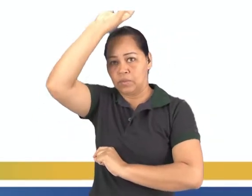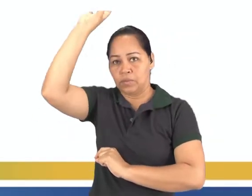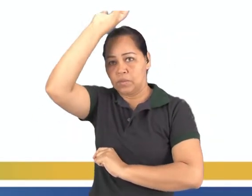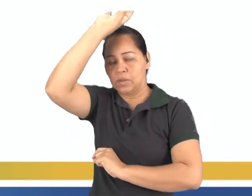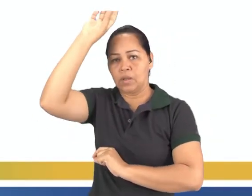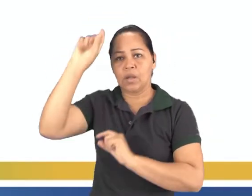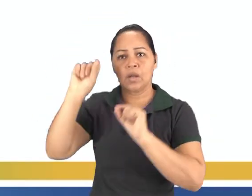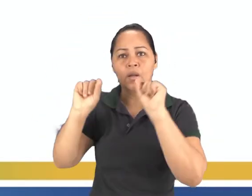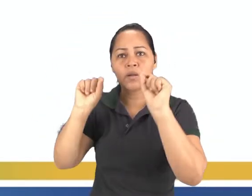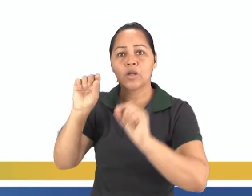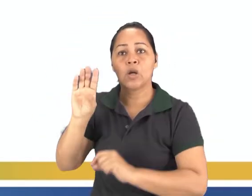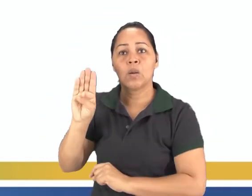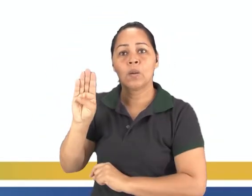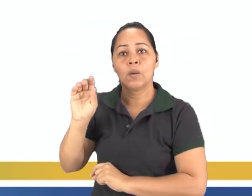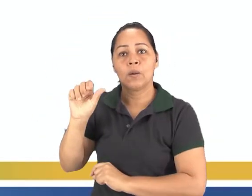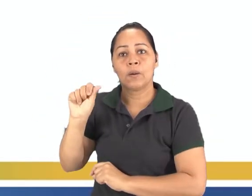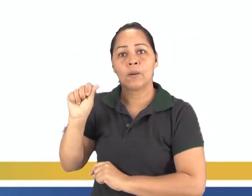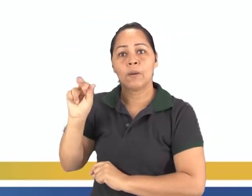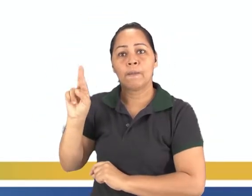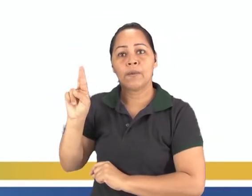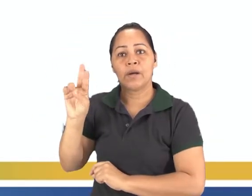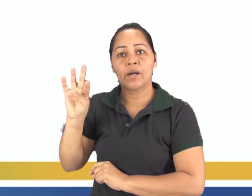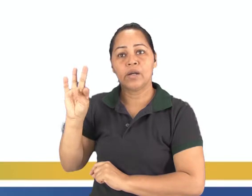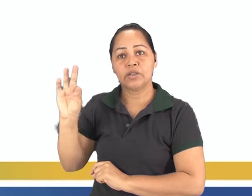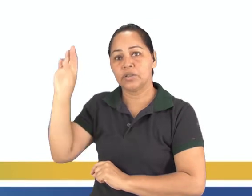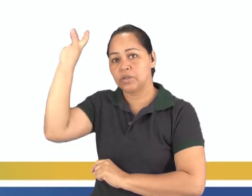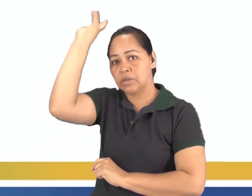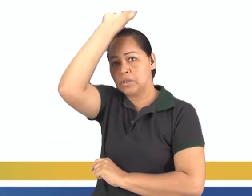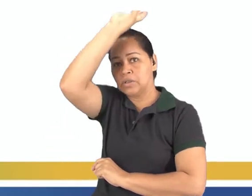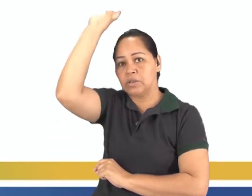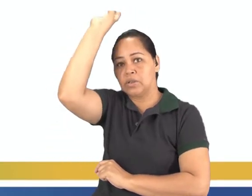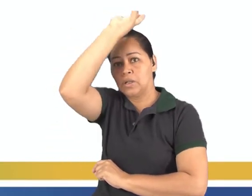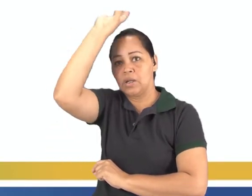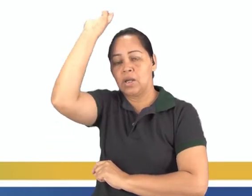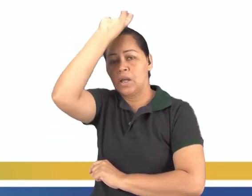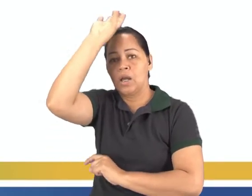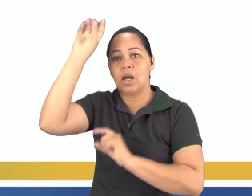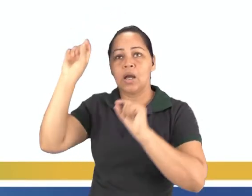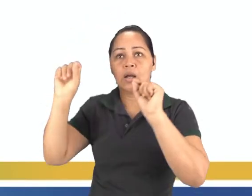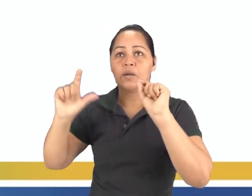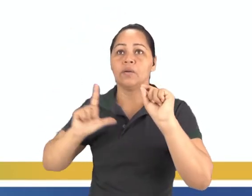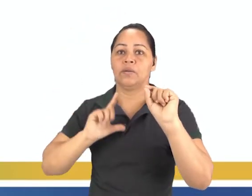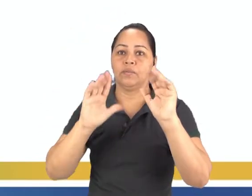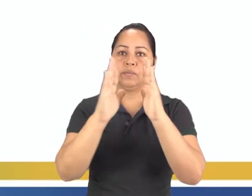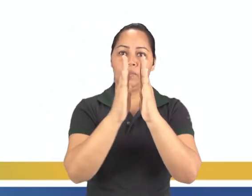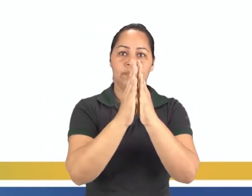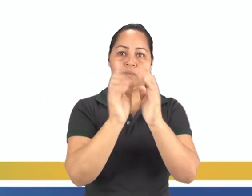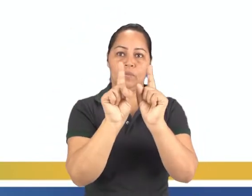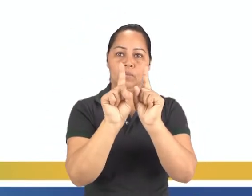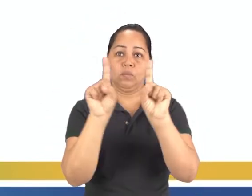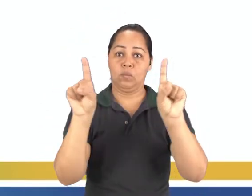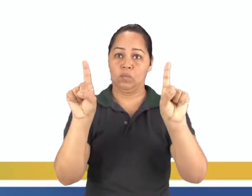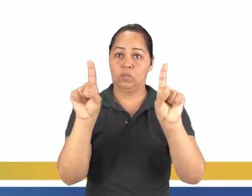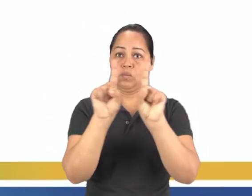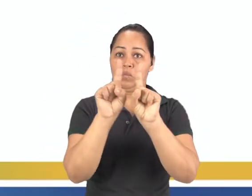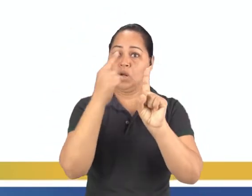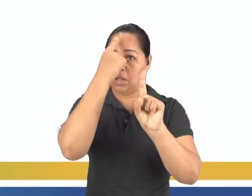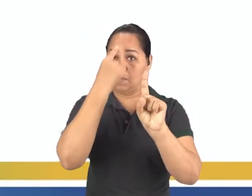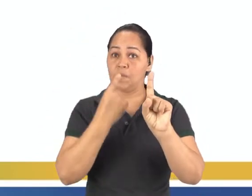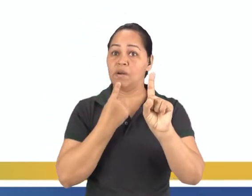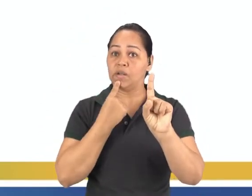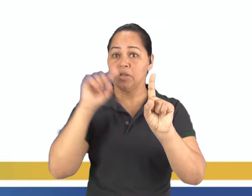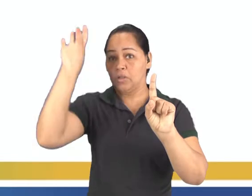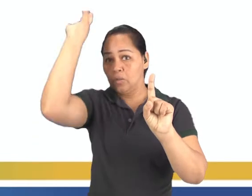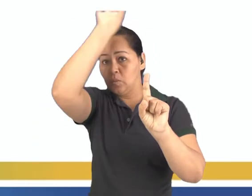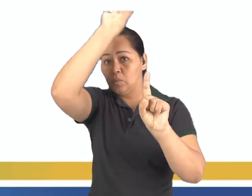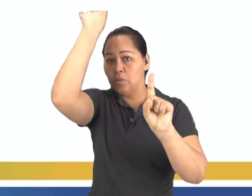Simpsons, né? O Bart, ele aparece aí também como uma imagem refletida, ó, em reflexão, como se fosse